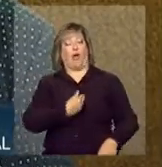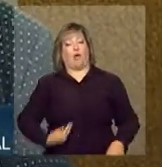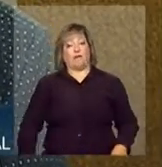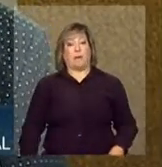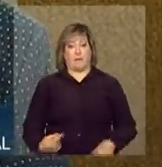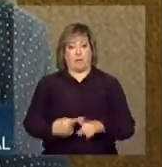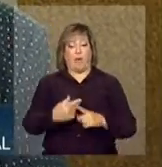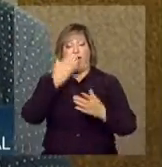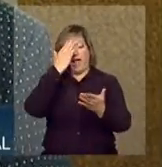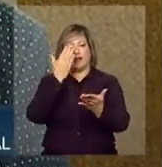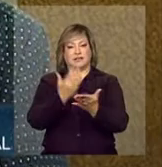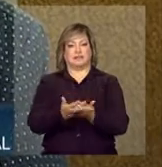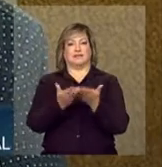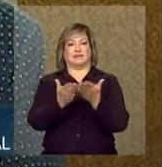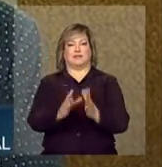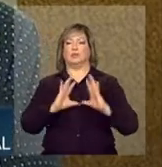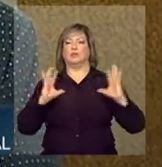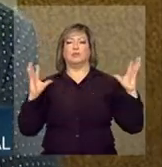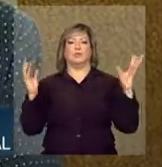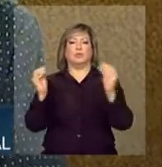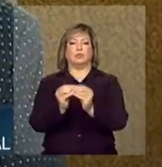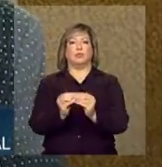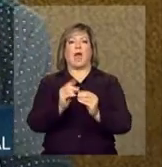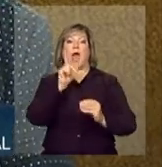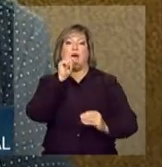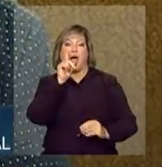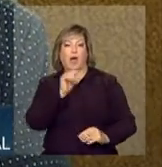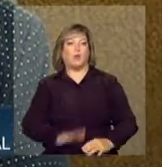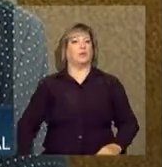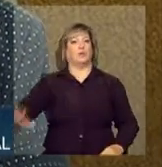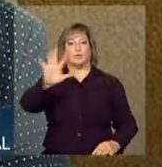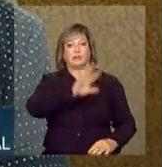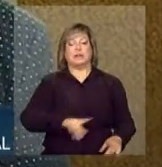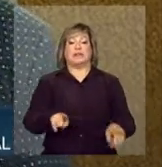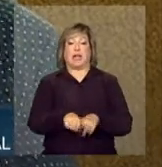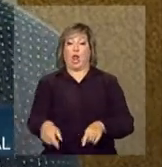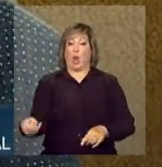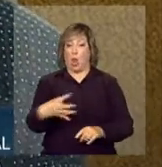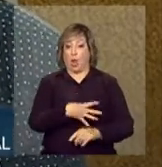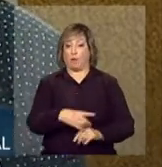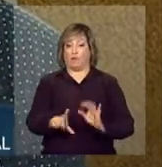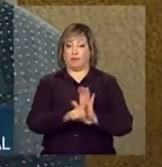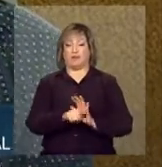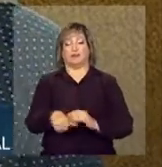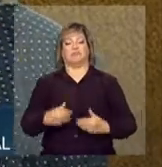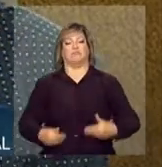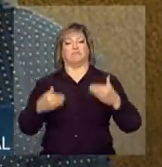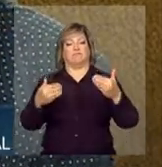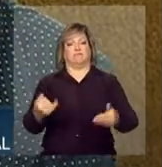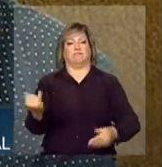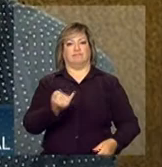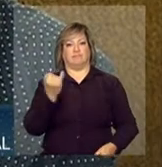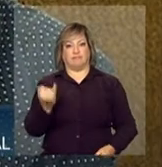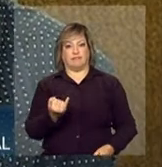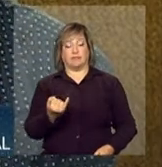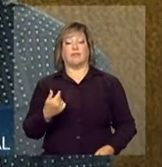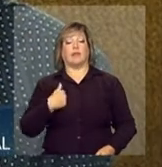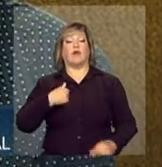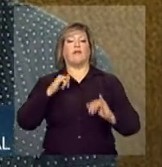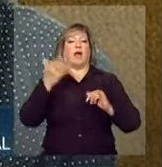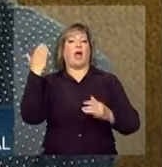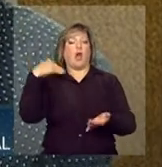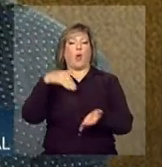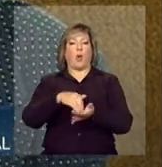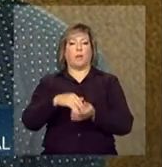que apostou na universalização da água e que agora, com esse novo marco legal, vai avançar mais ainda. Eu dizia na última reunião